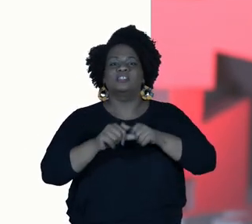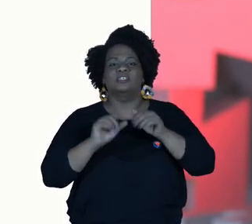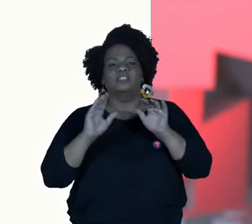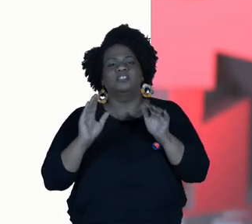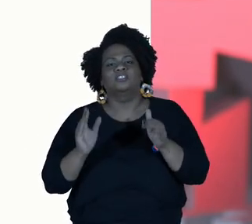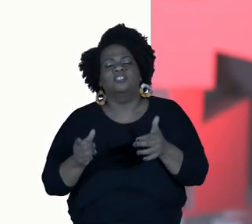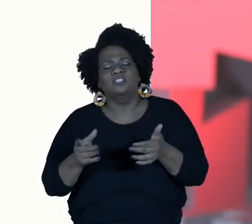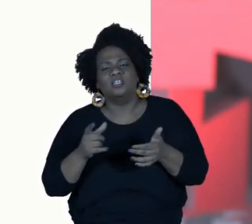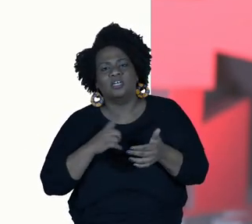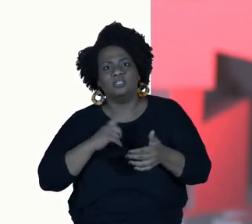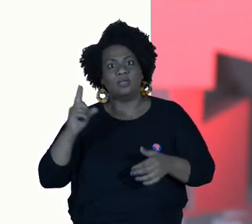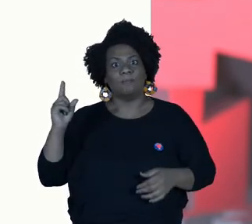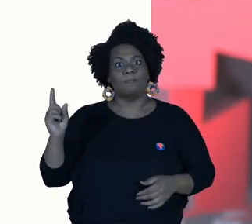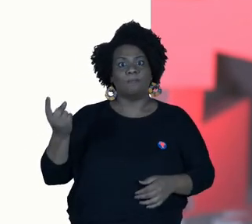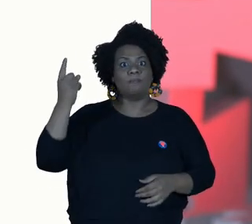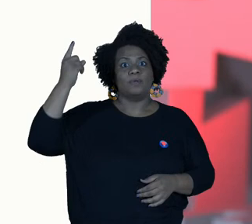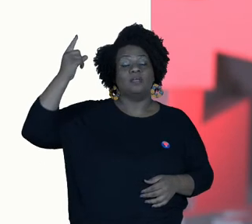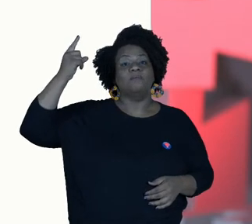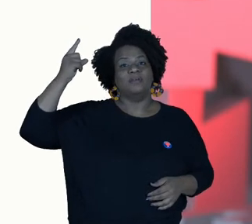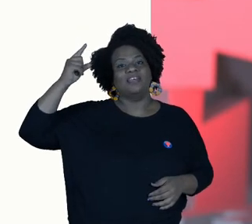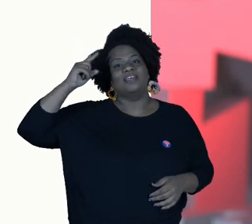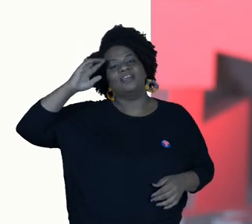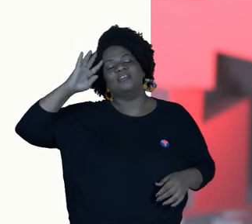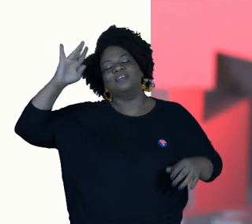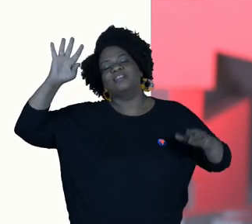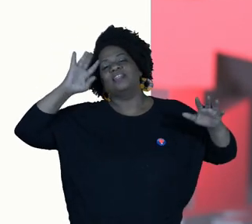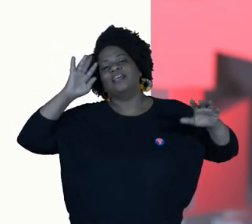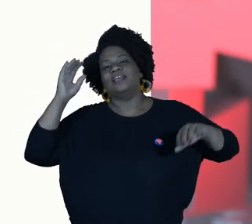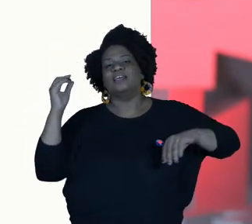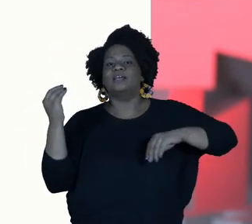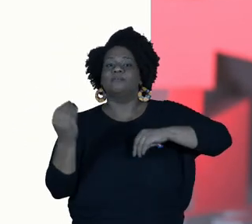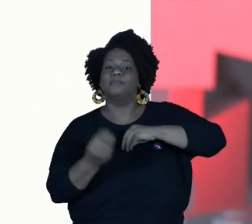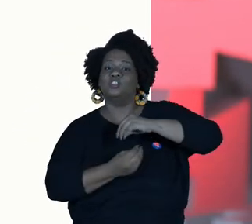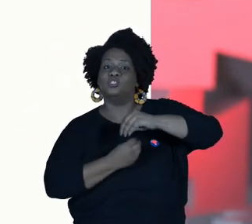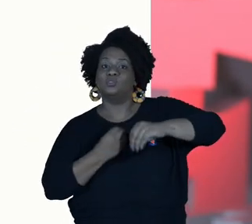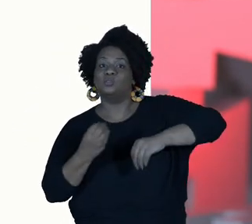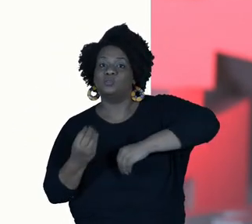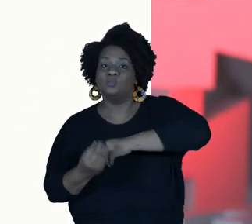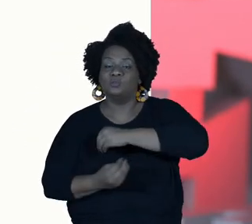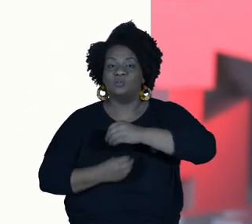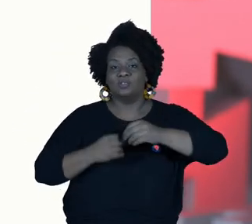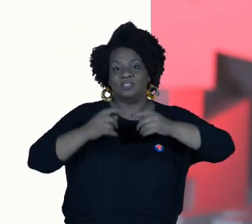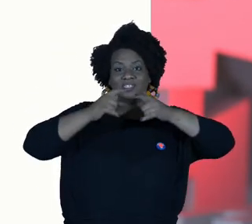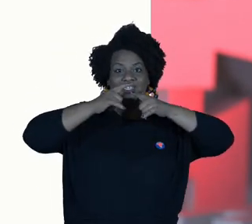de precursor, né, nessa ideia das misturas, das linguagens.